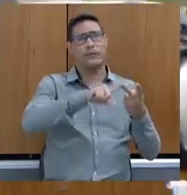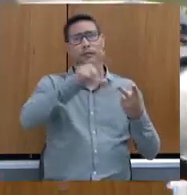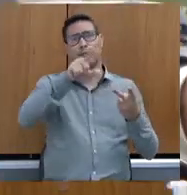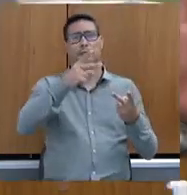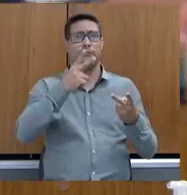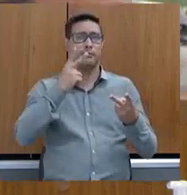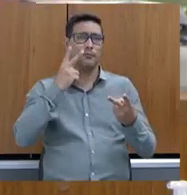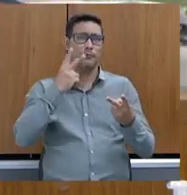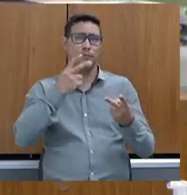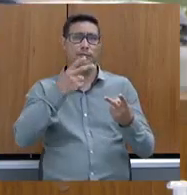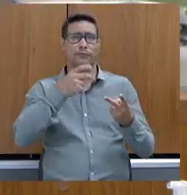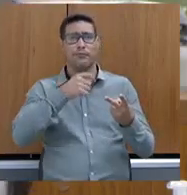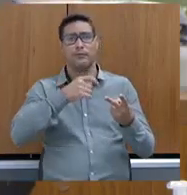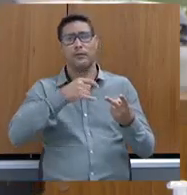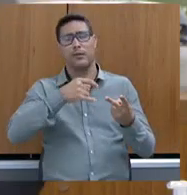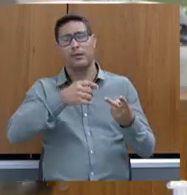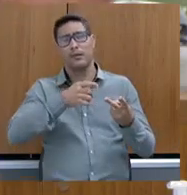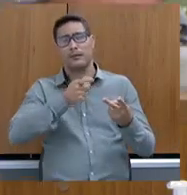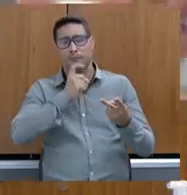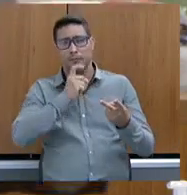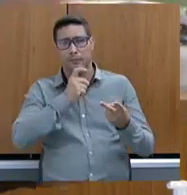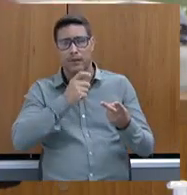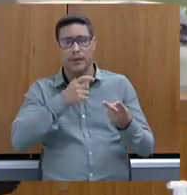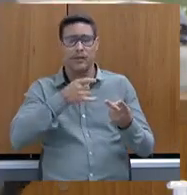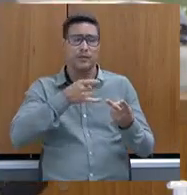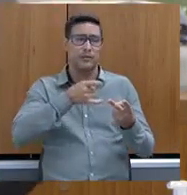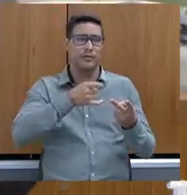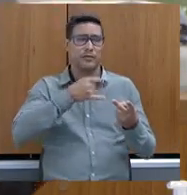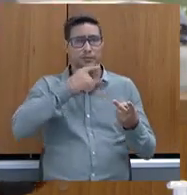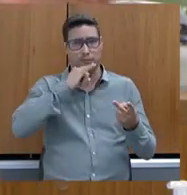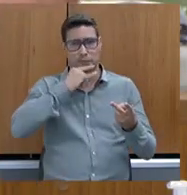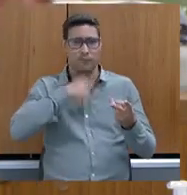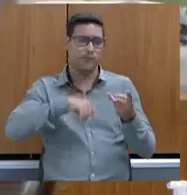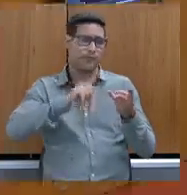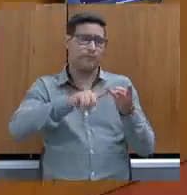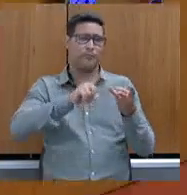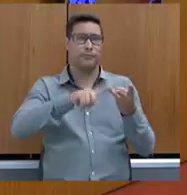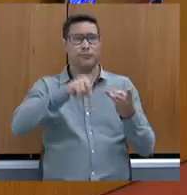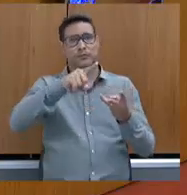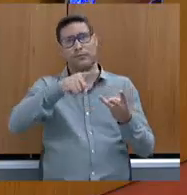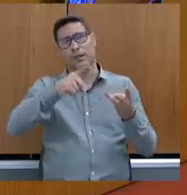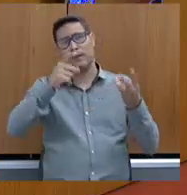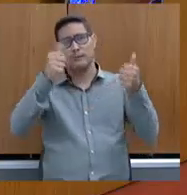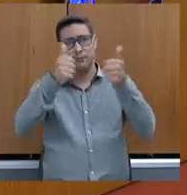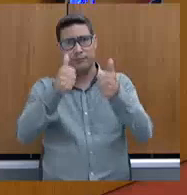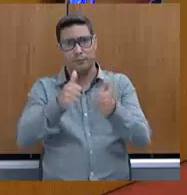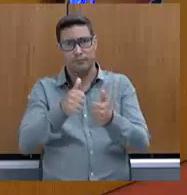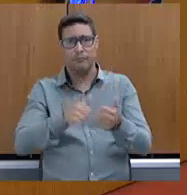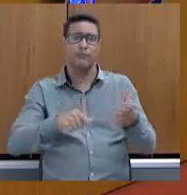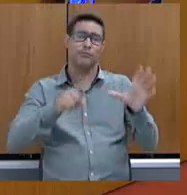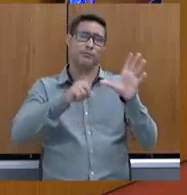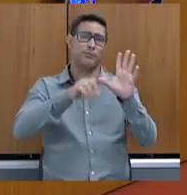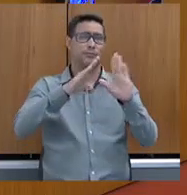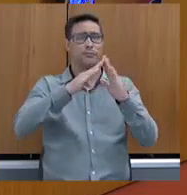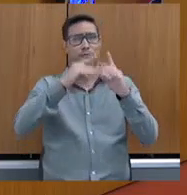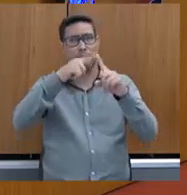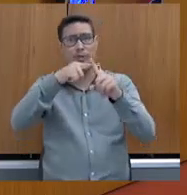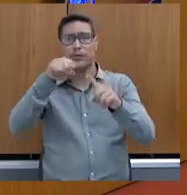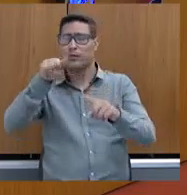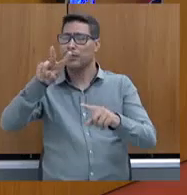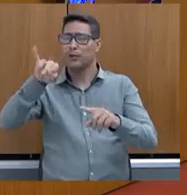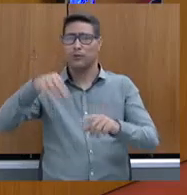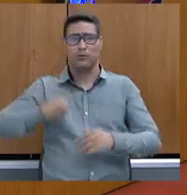quem Santo e que a igreja saco vossa excelência está realmente em todos os momentos eu tenho certeza de Governador